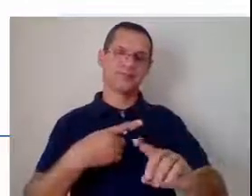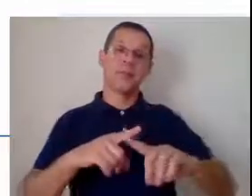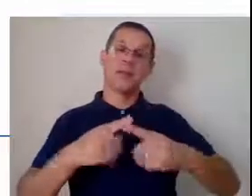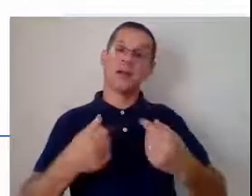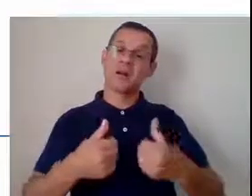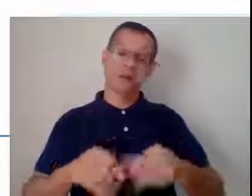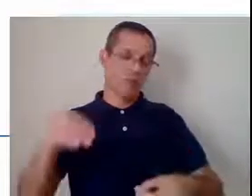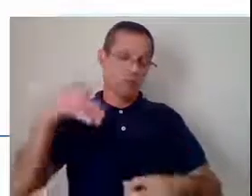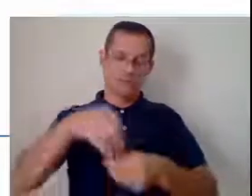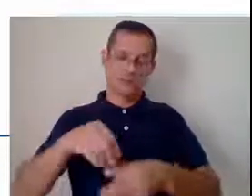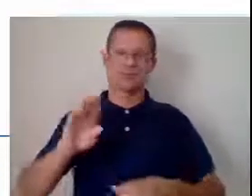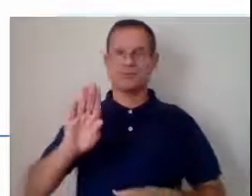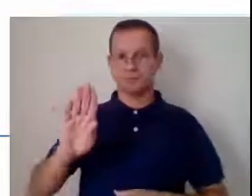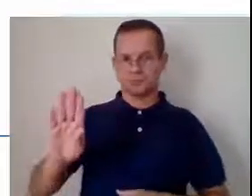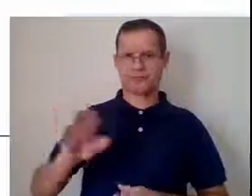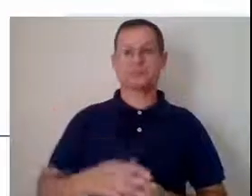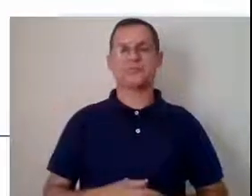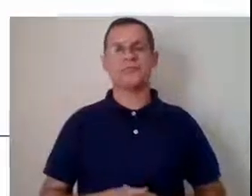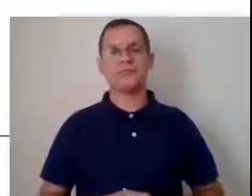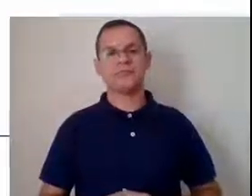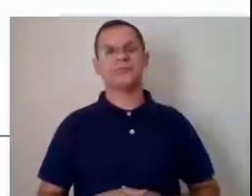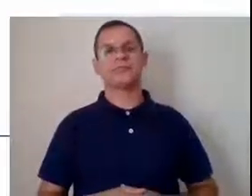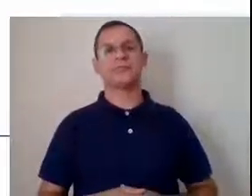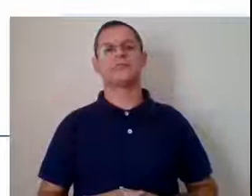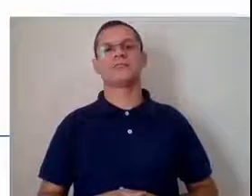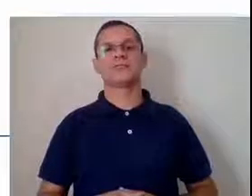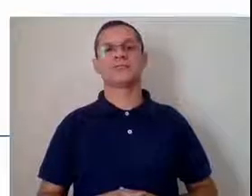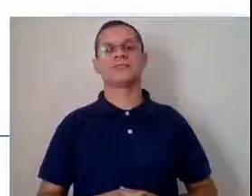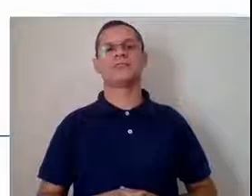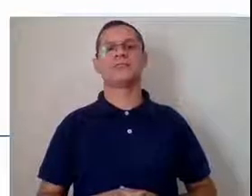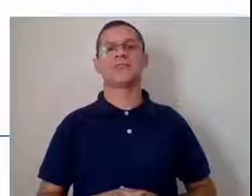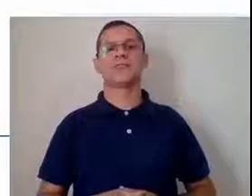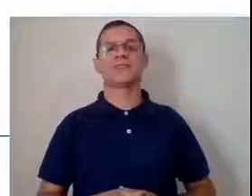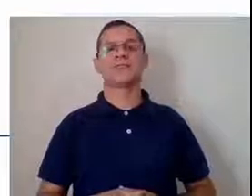não pertencem a B, tá?